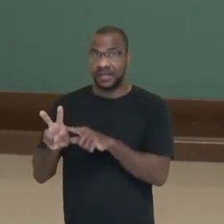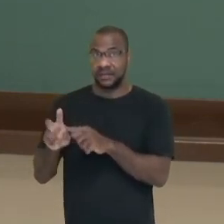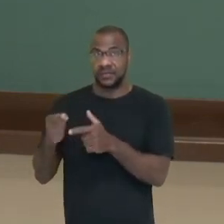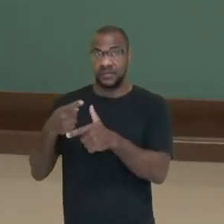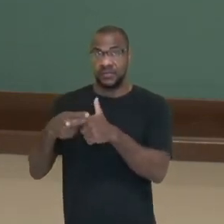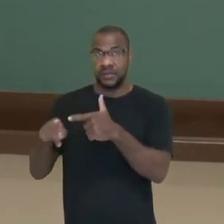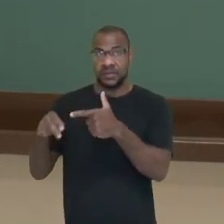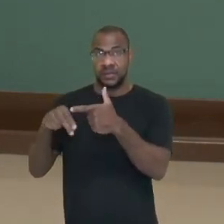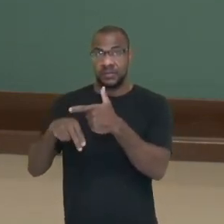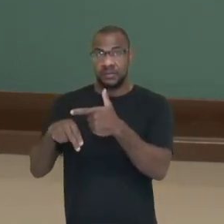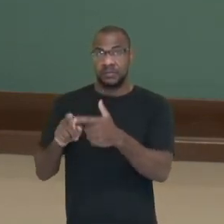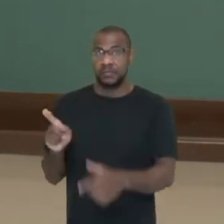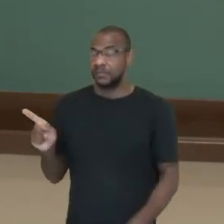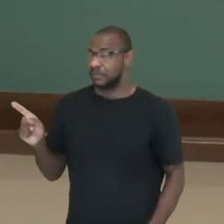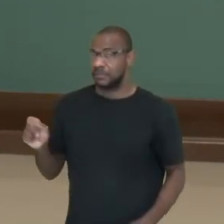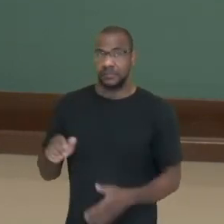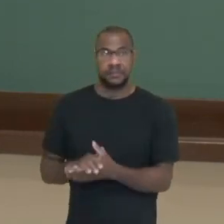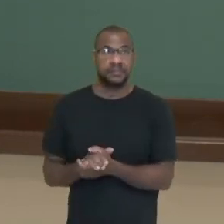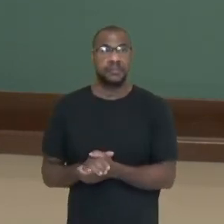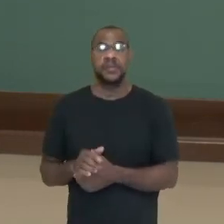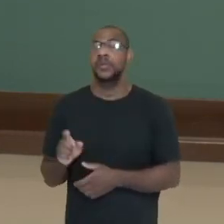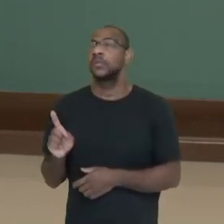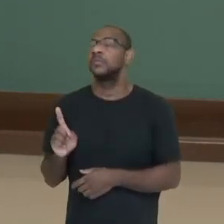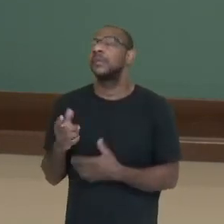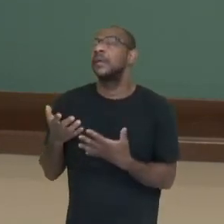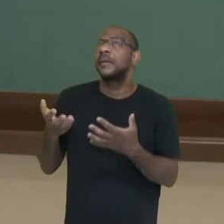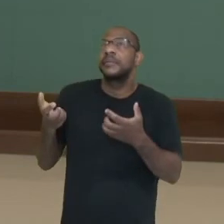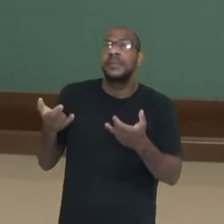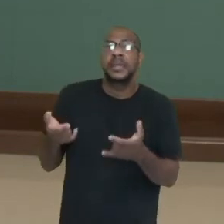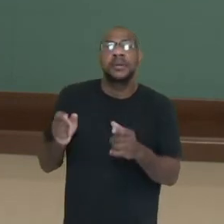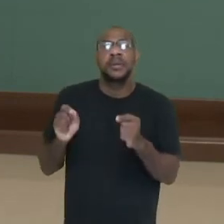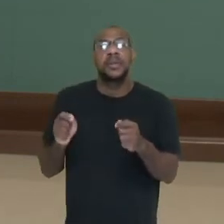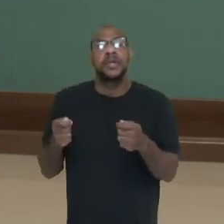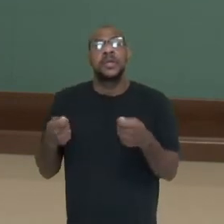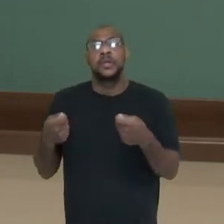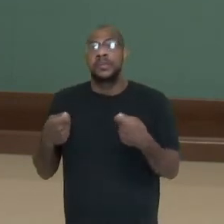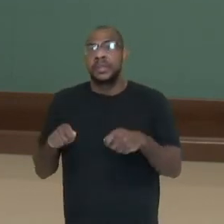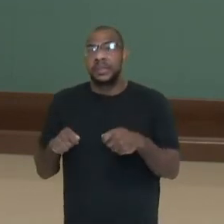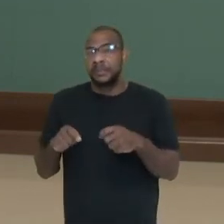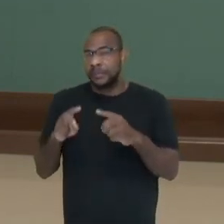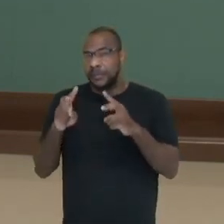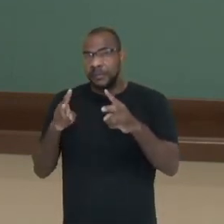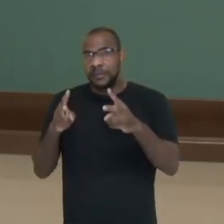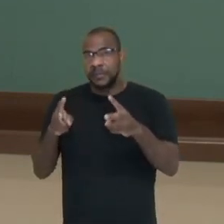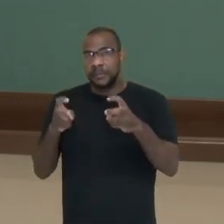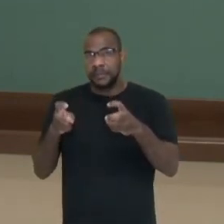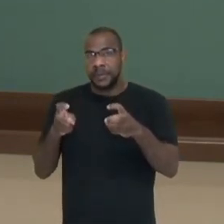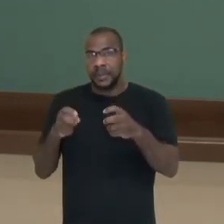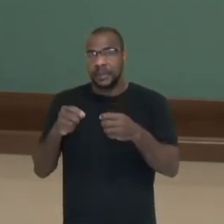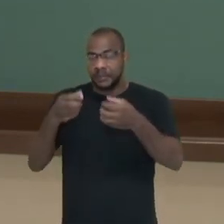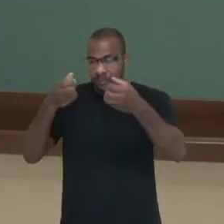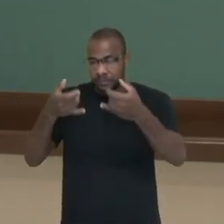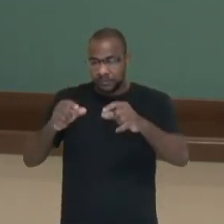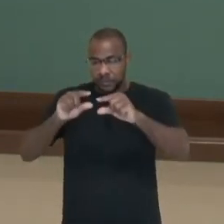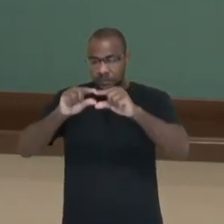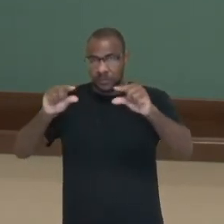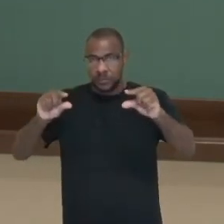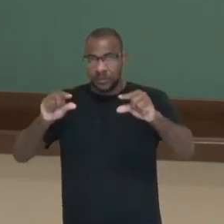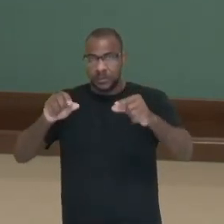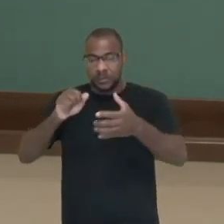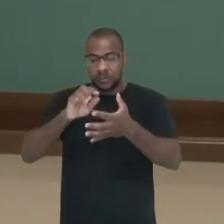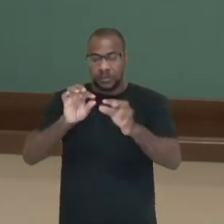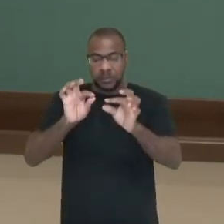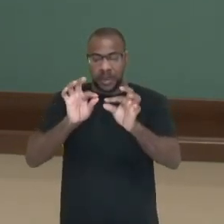que isso aqui não é uma... você não precisa pegar e trabalhar com essas equações. Existem